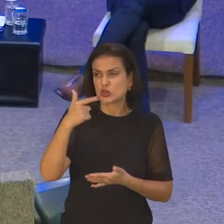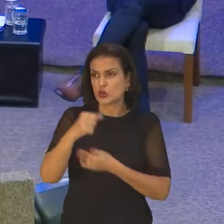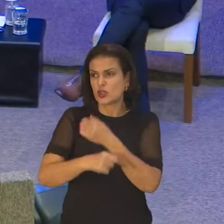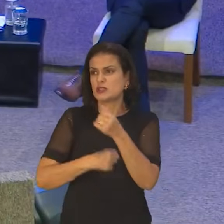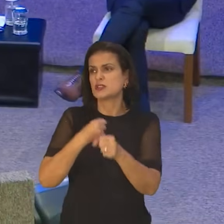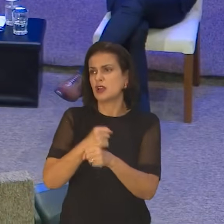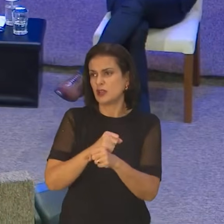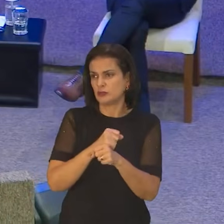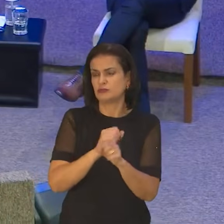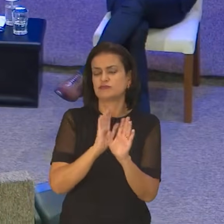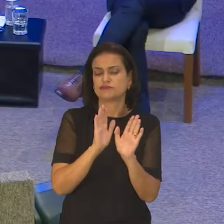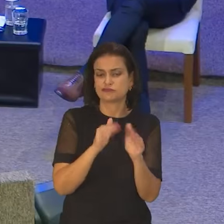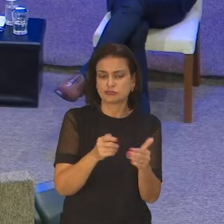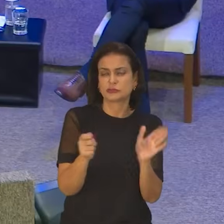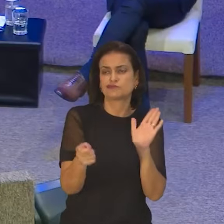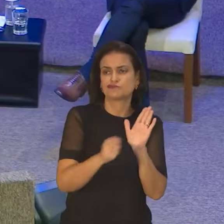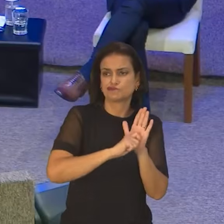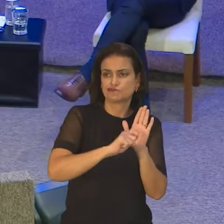anos.